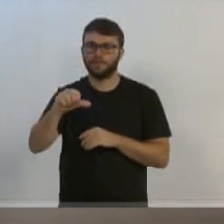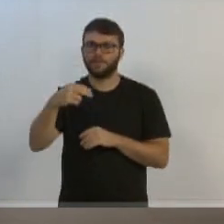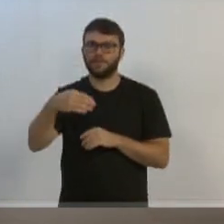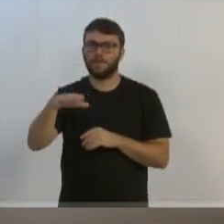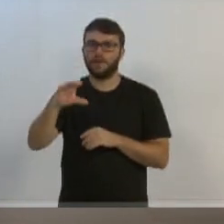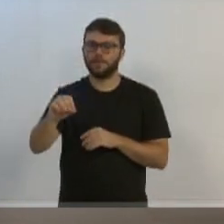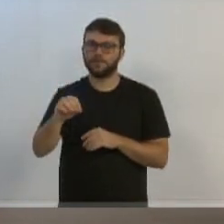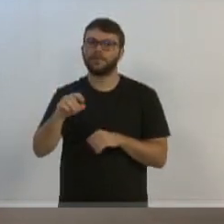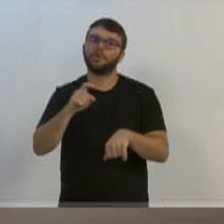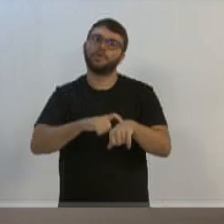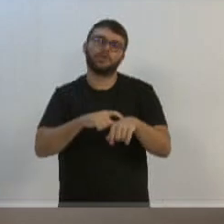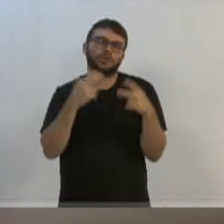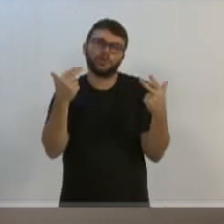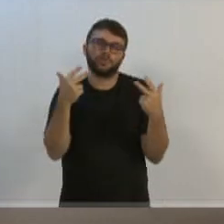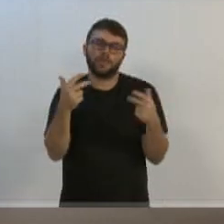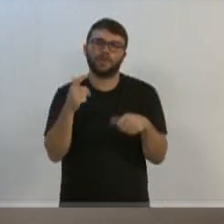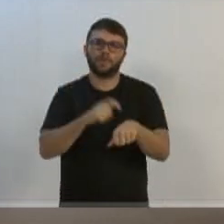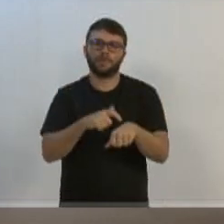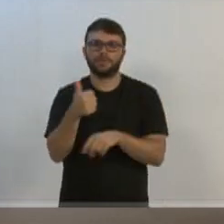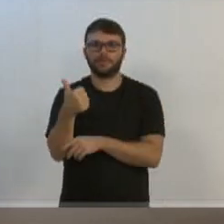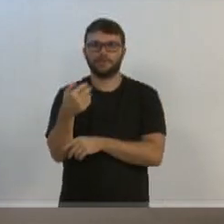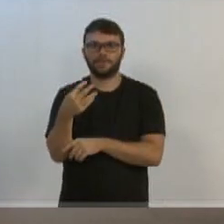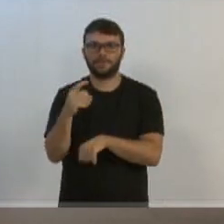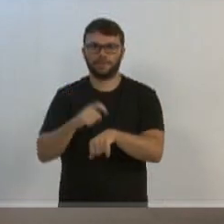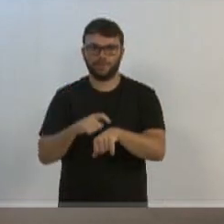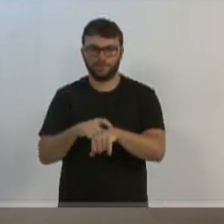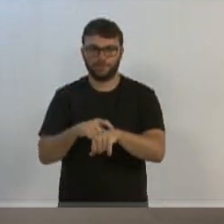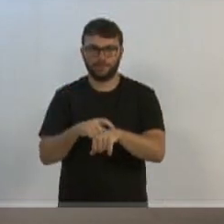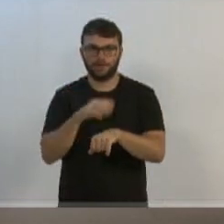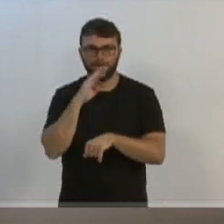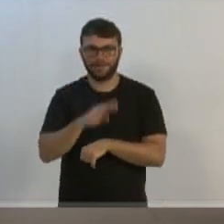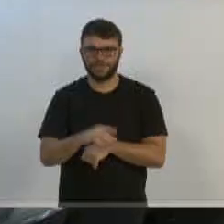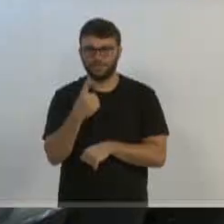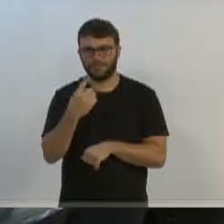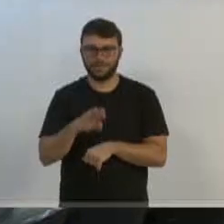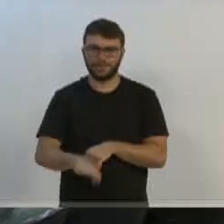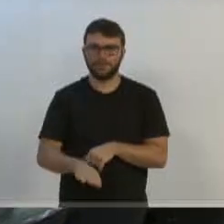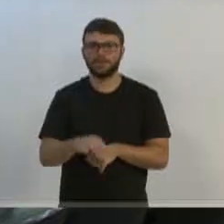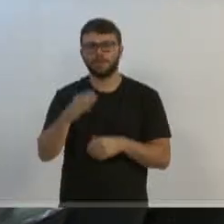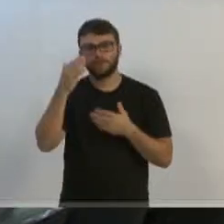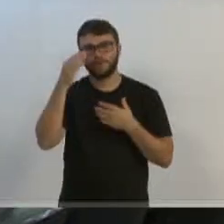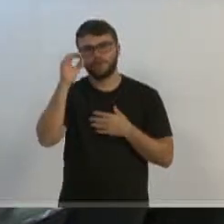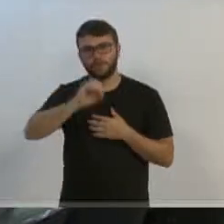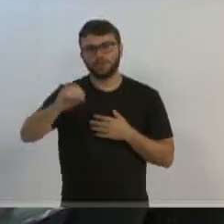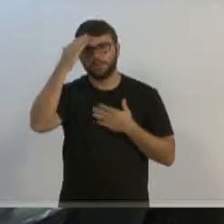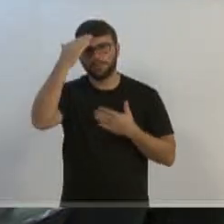normalmente às 13 horas, neste plenário. Muito obrigado, uma ótima manhã a todos.